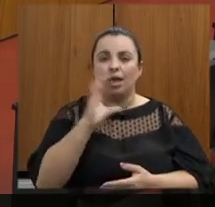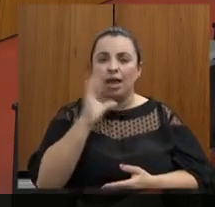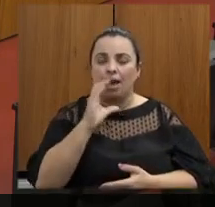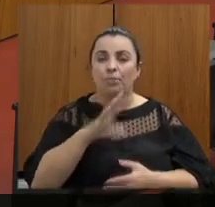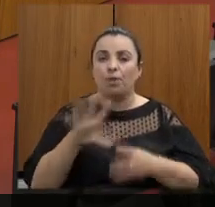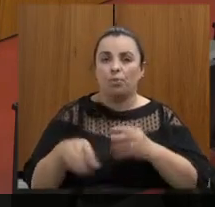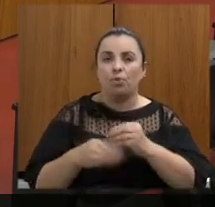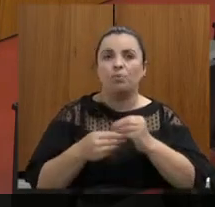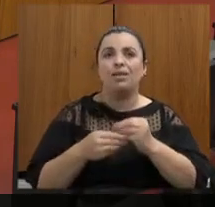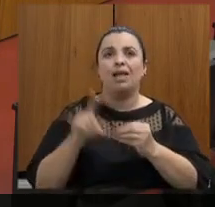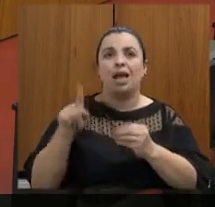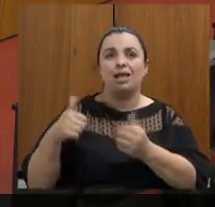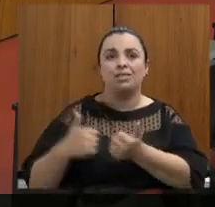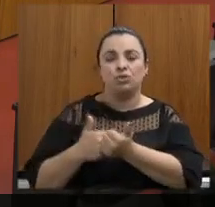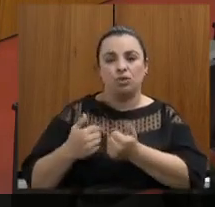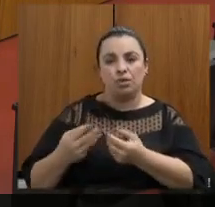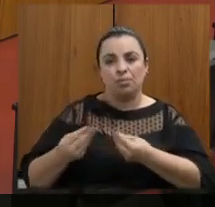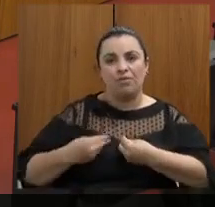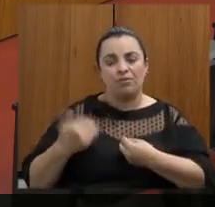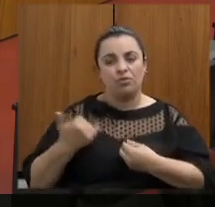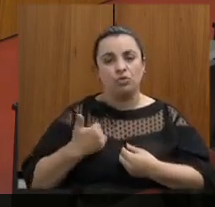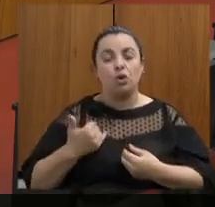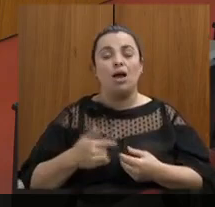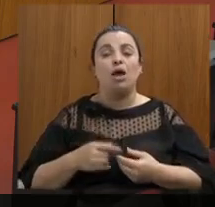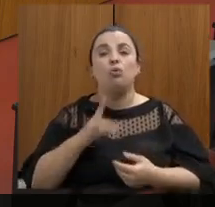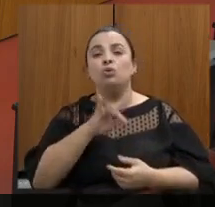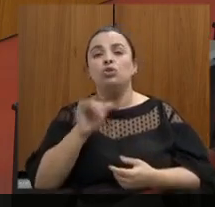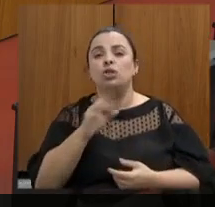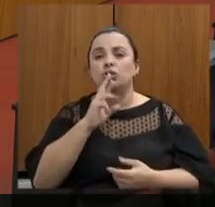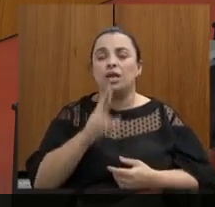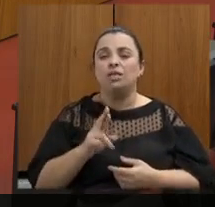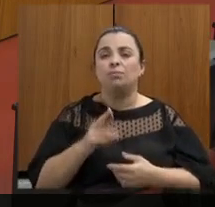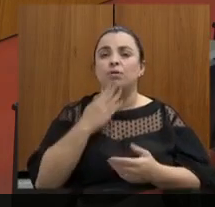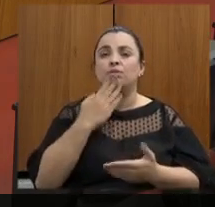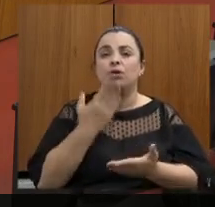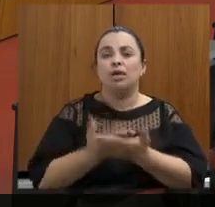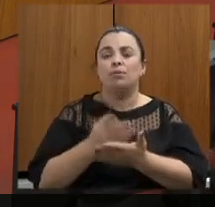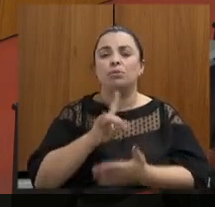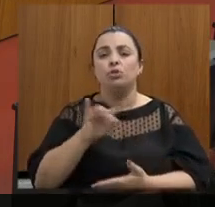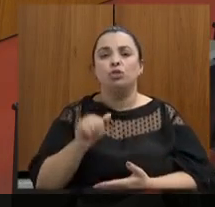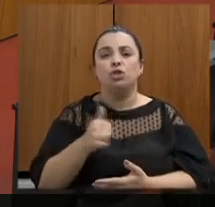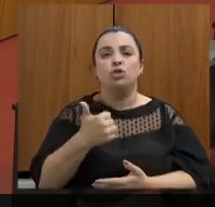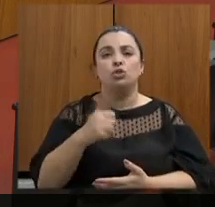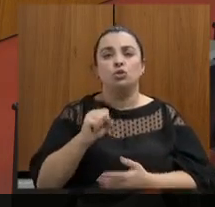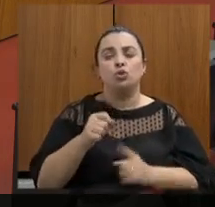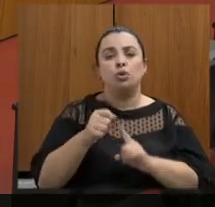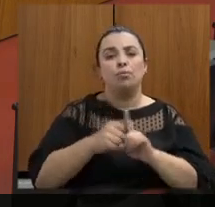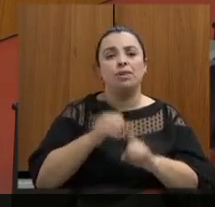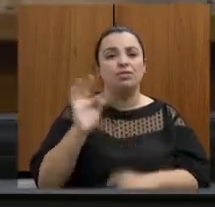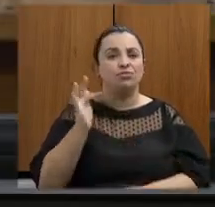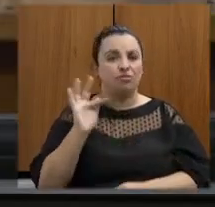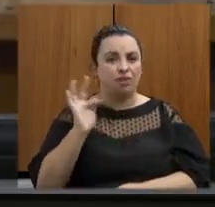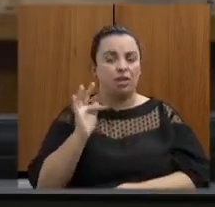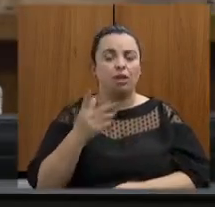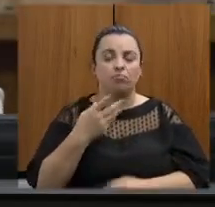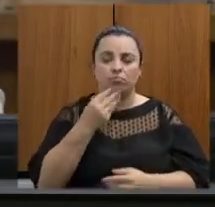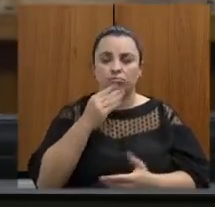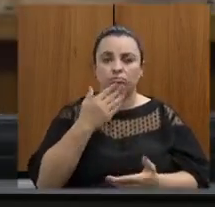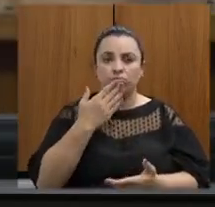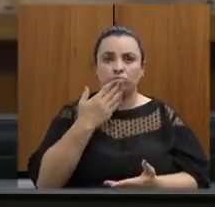desculpa só porque a senhora me passou depois a data de resposta ao requerimento foi em 1822 que a gente envia o requerimento eu não sei